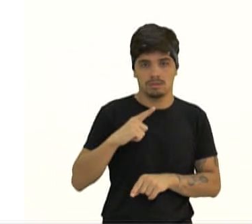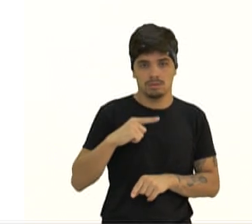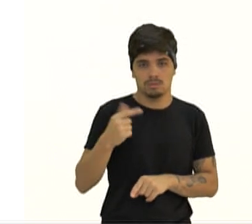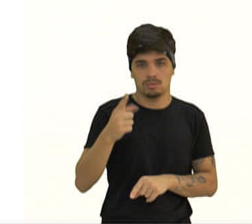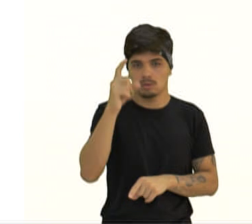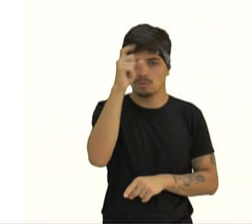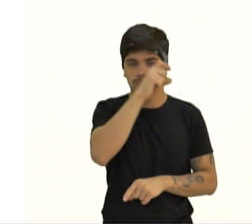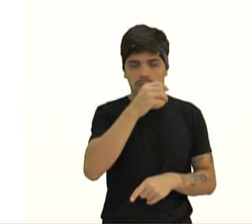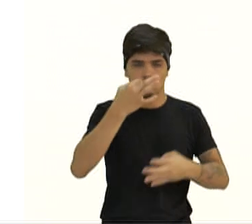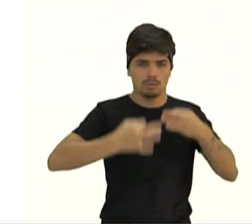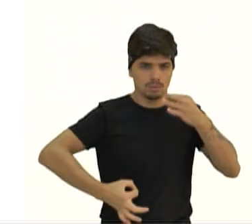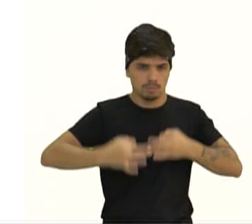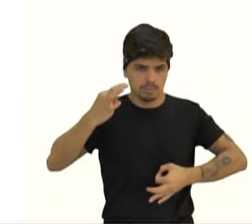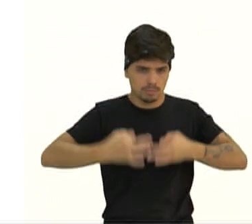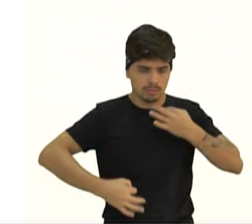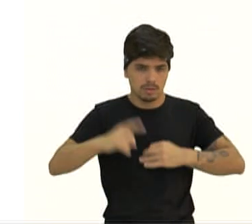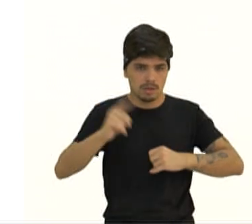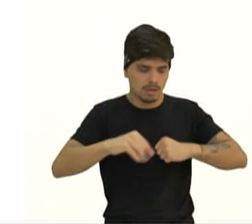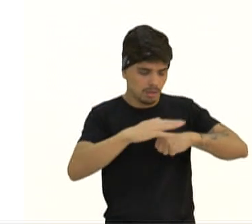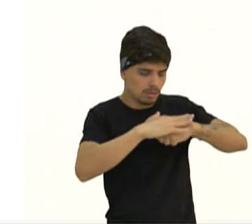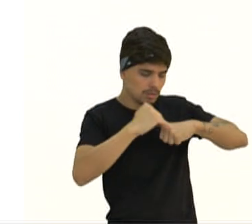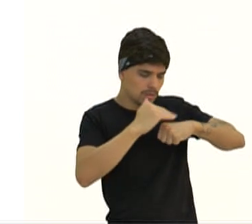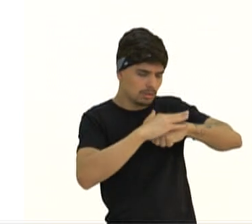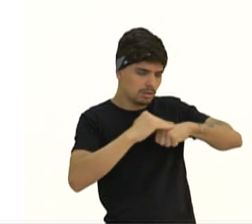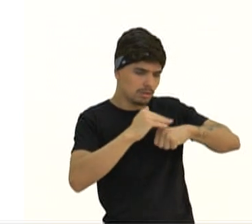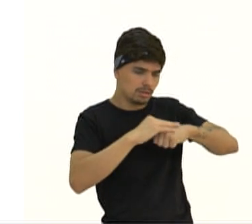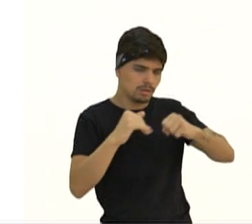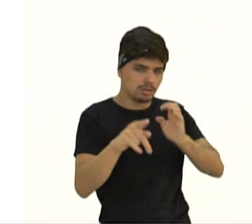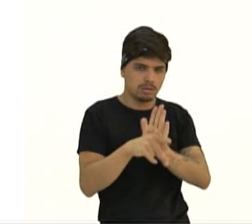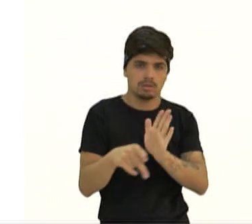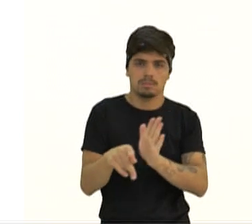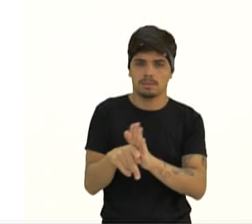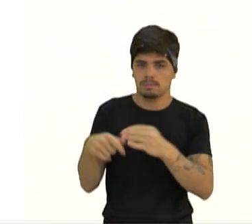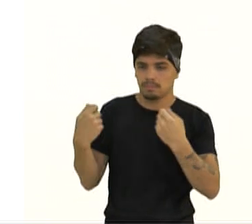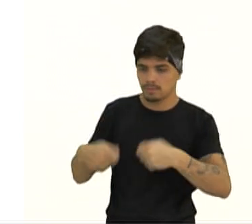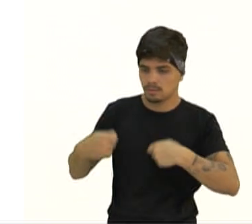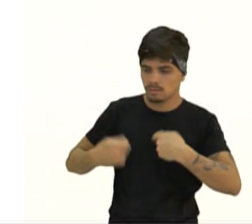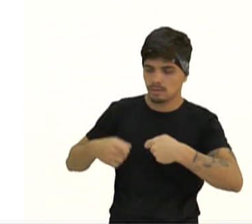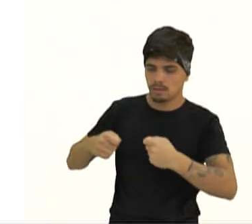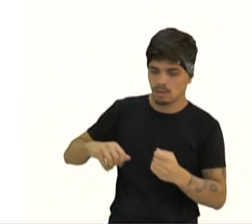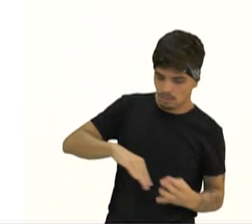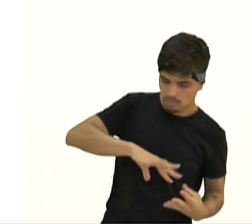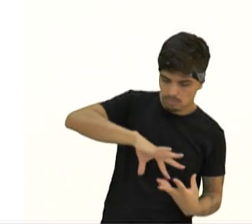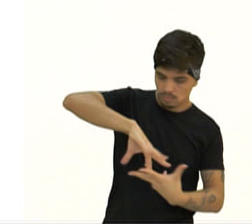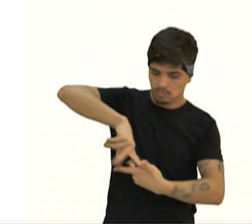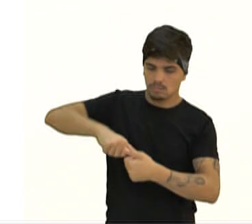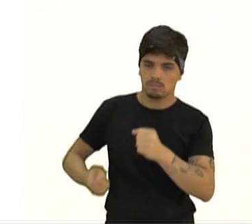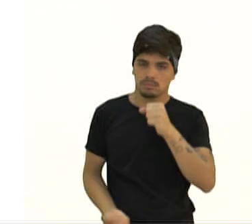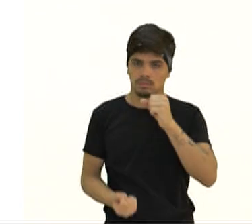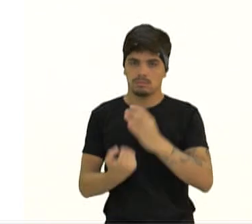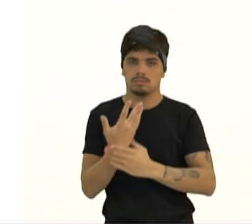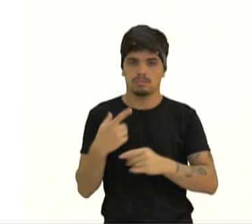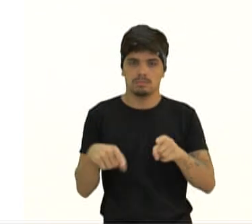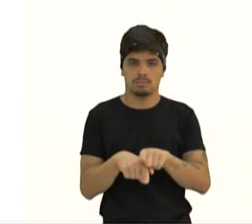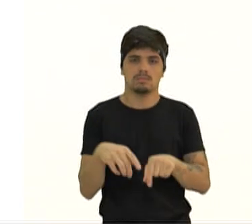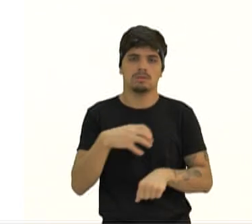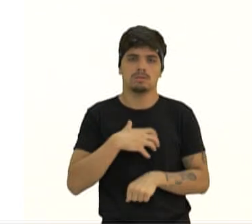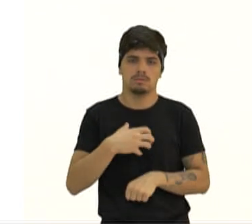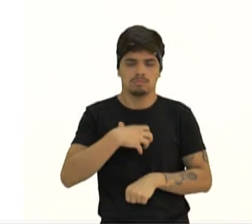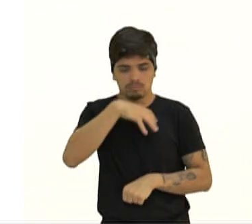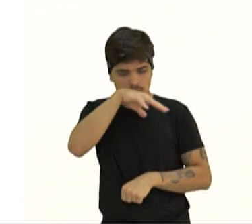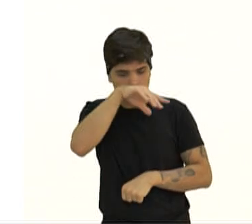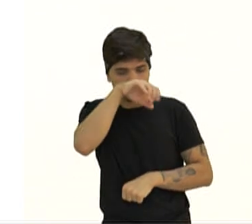comportamental que é carência na visão Global necessidade de recriar um mundo sensibilidade a cheiros